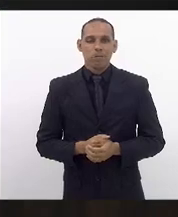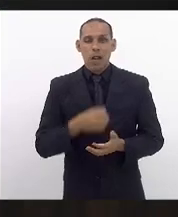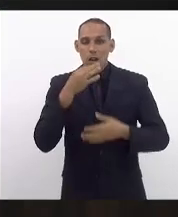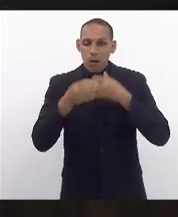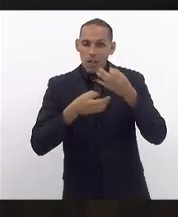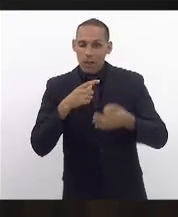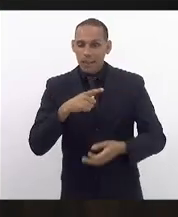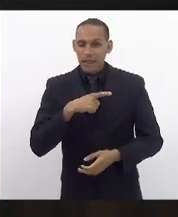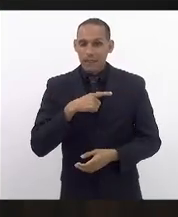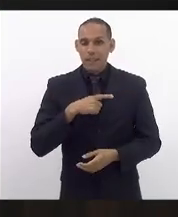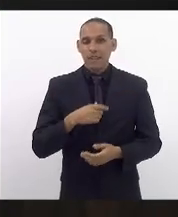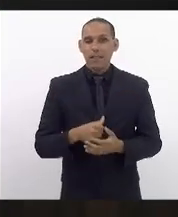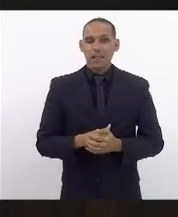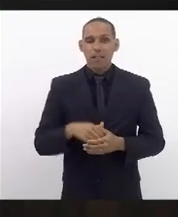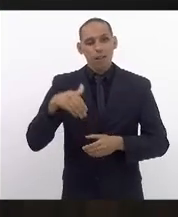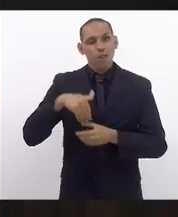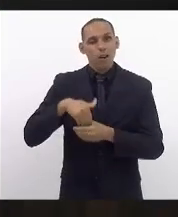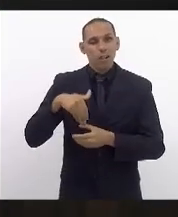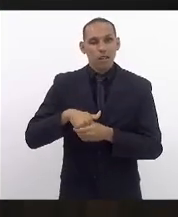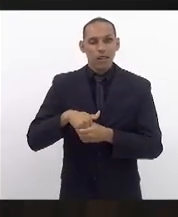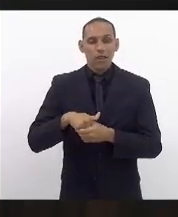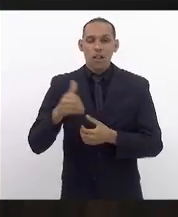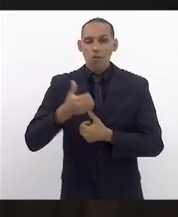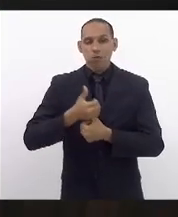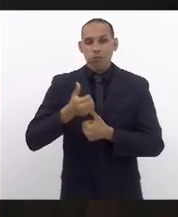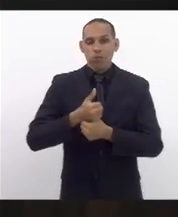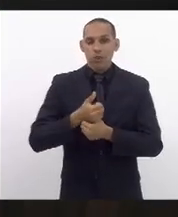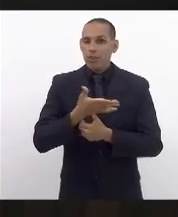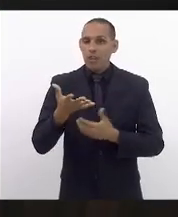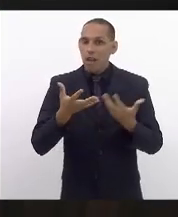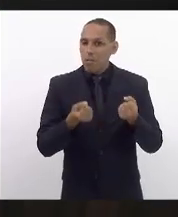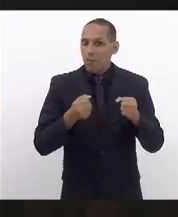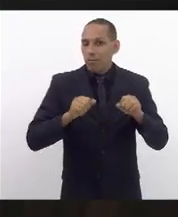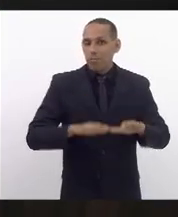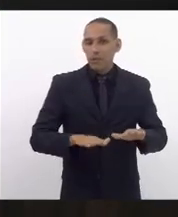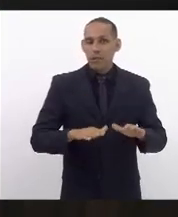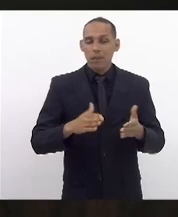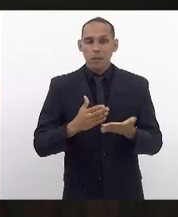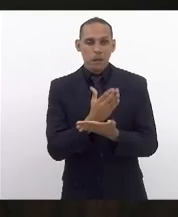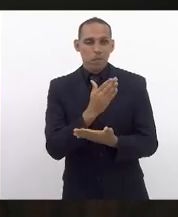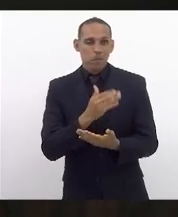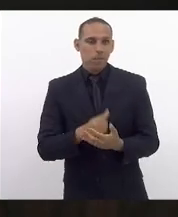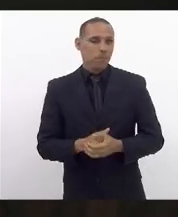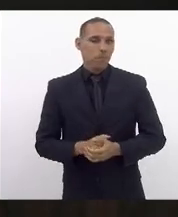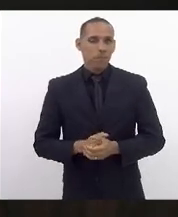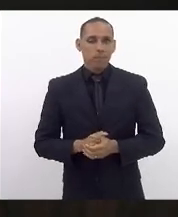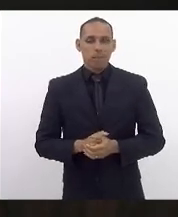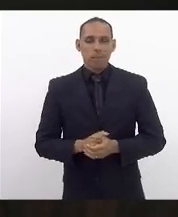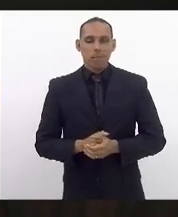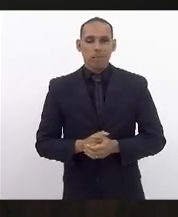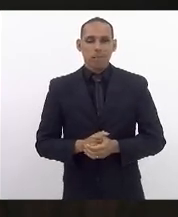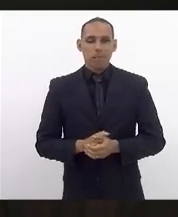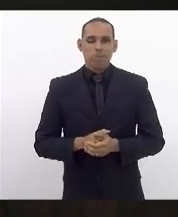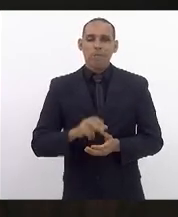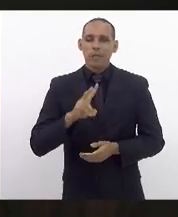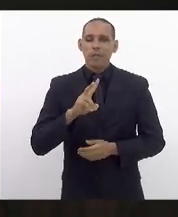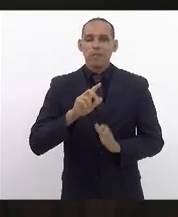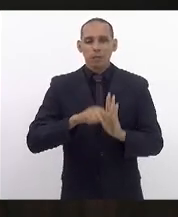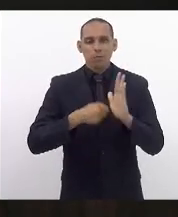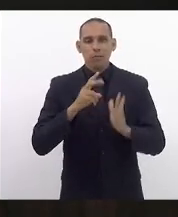pareceres emitidos, em votação substitutiva. Senhores que aprovam, permaneçam como estão. Aprovado, vai